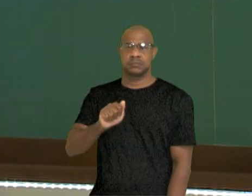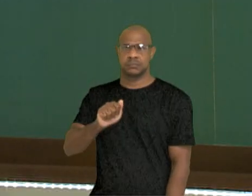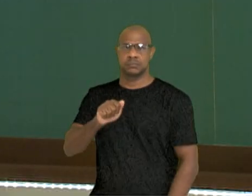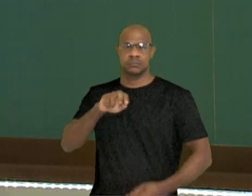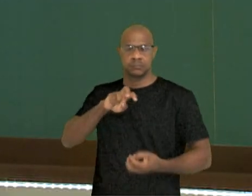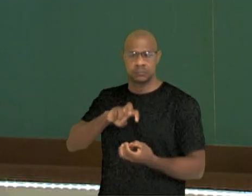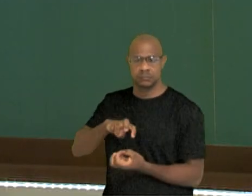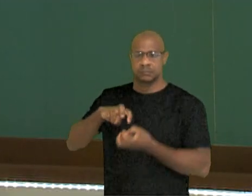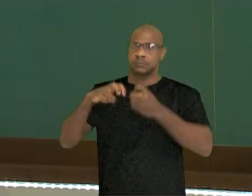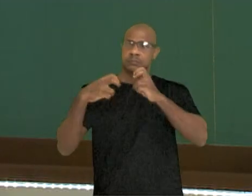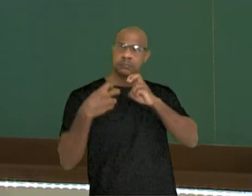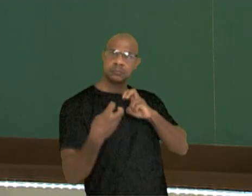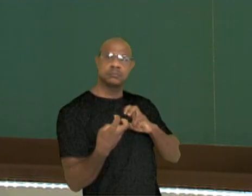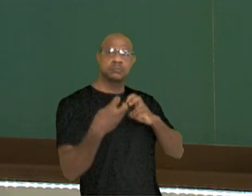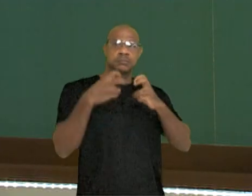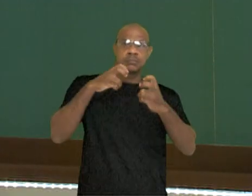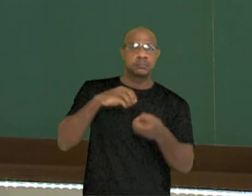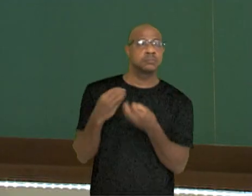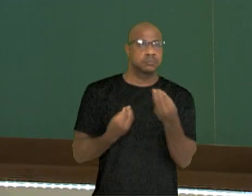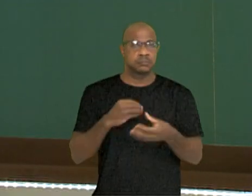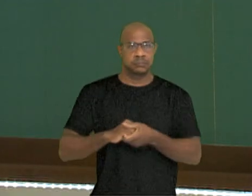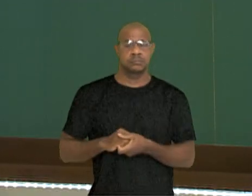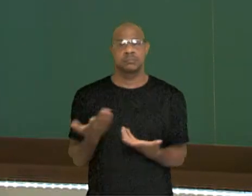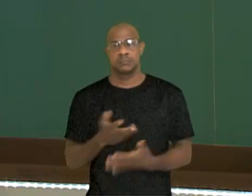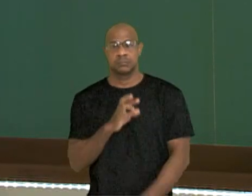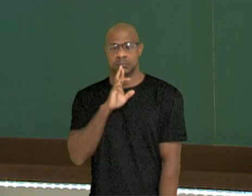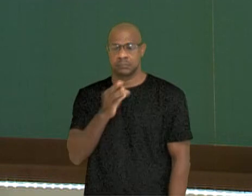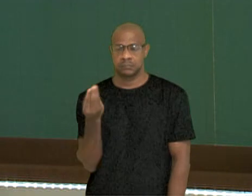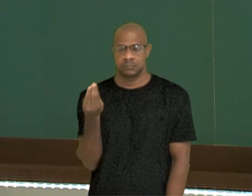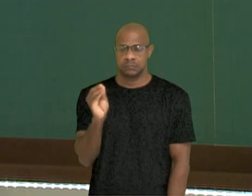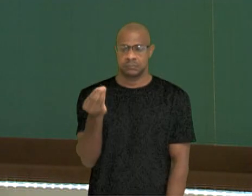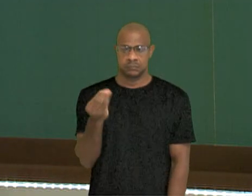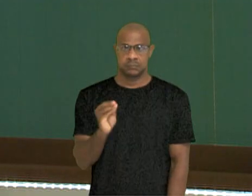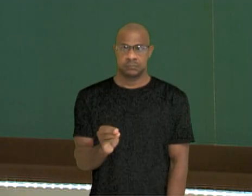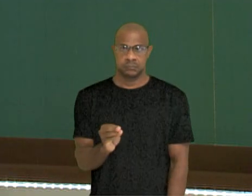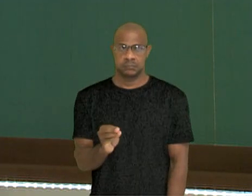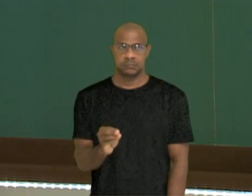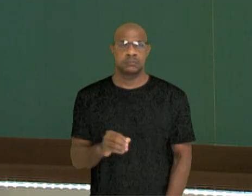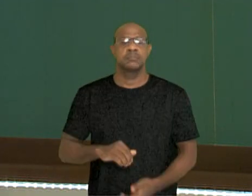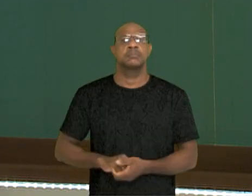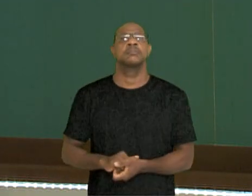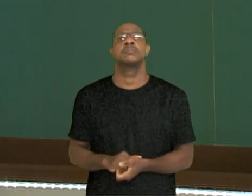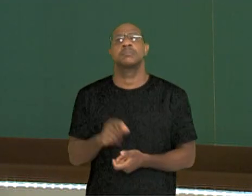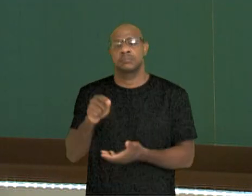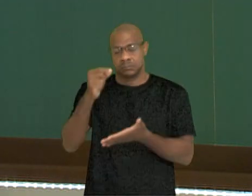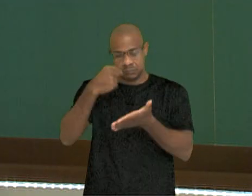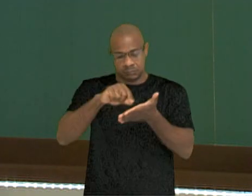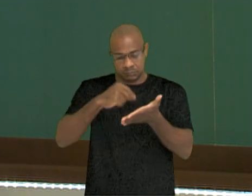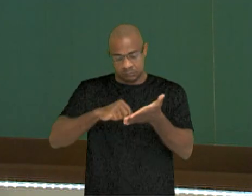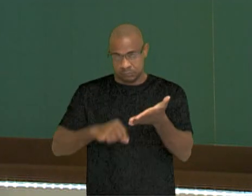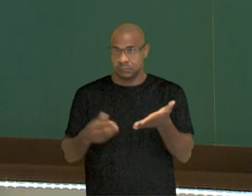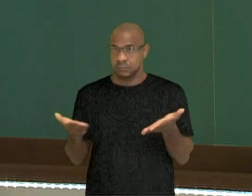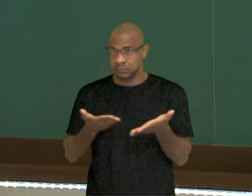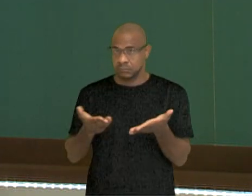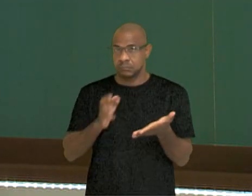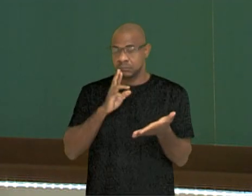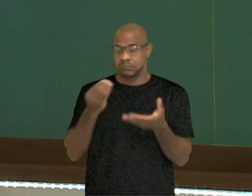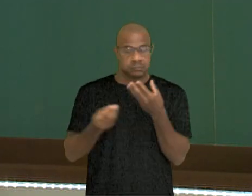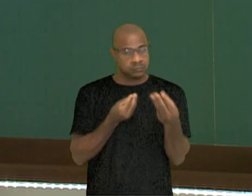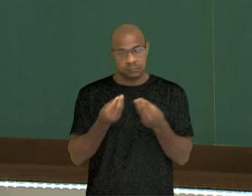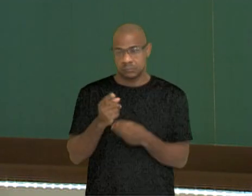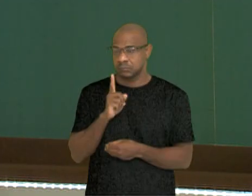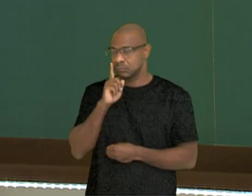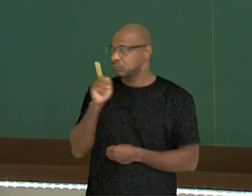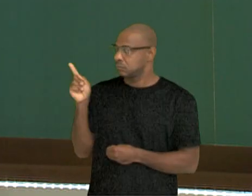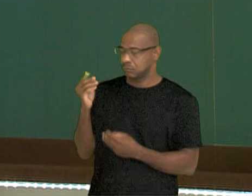vamos colocar uma resposta aqui. Você dá uma conferida com o que você escreveu, mas calma, pois a